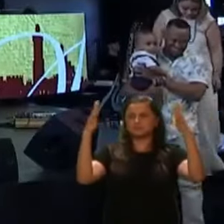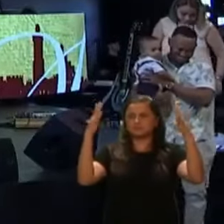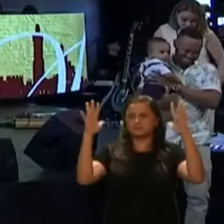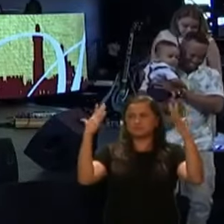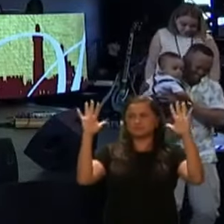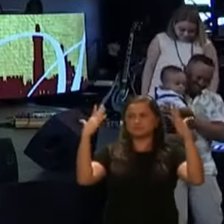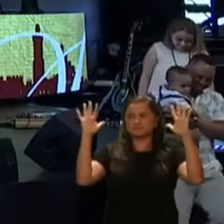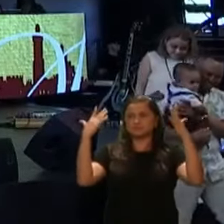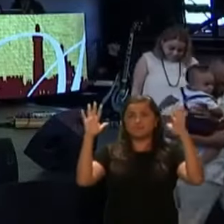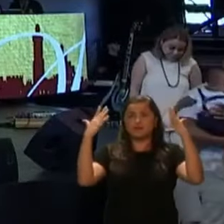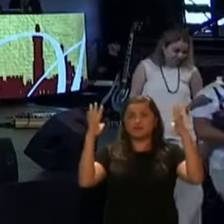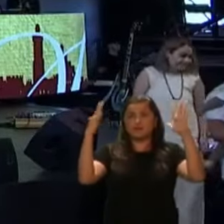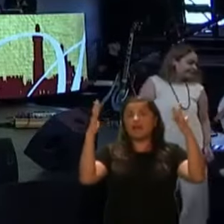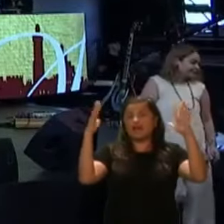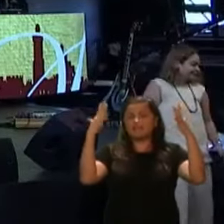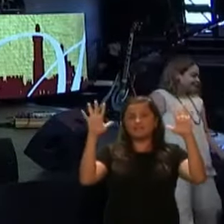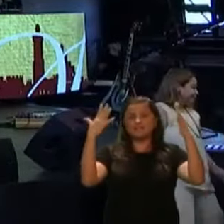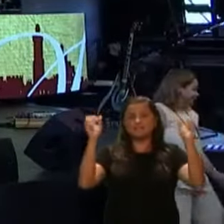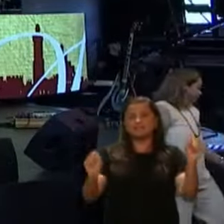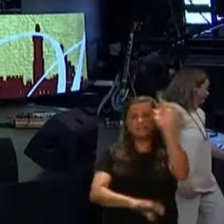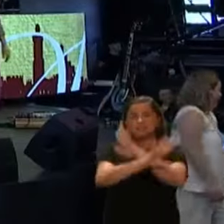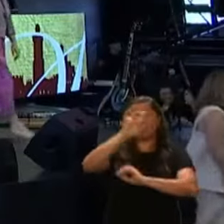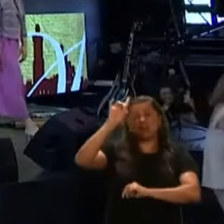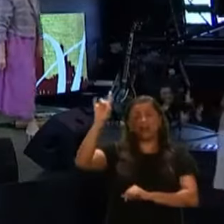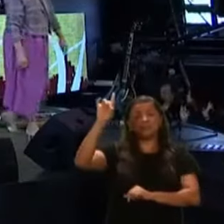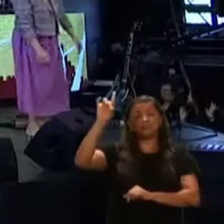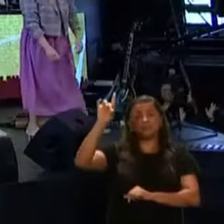obrigado. Glória a Deus, que bênção.